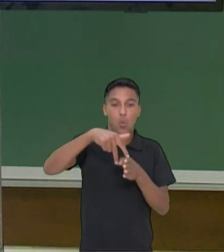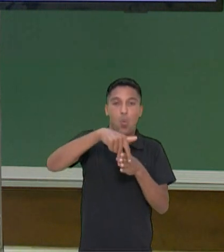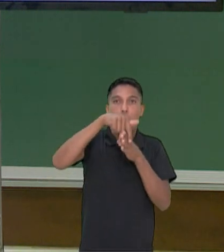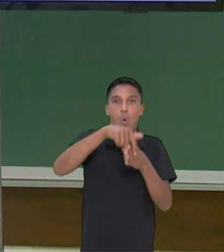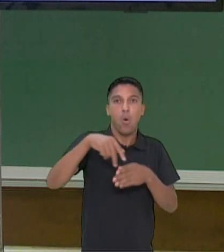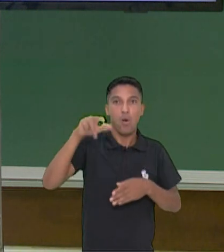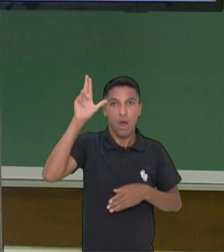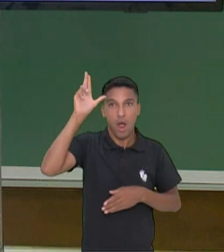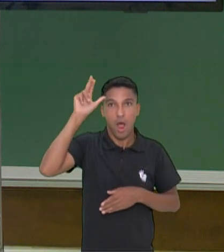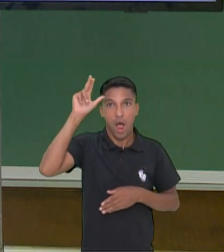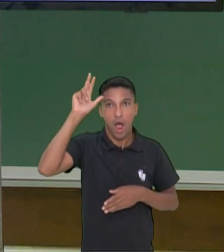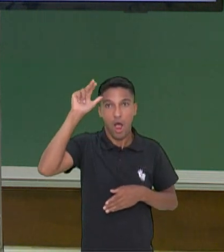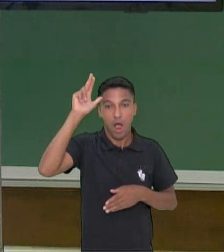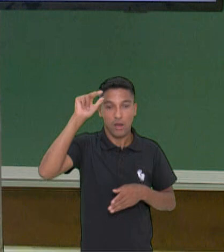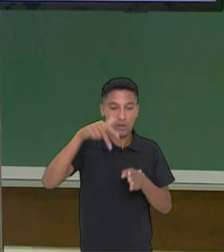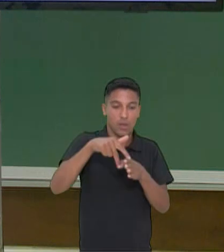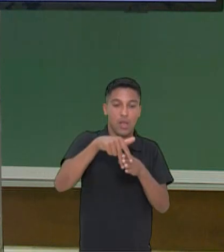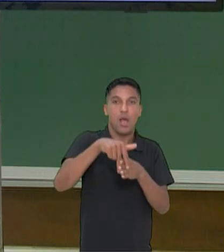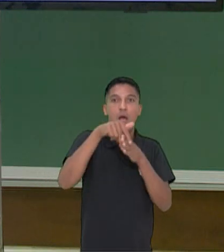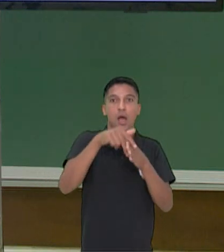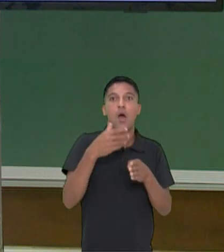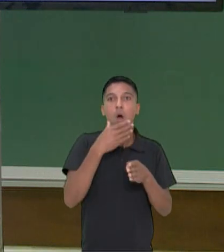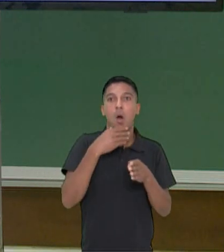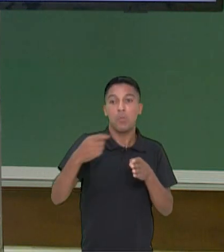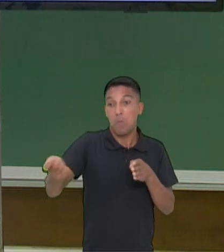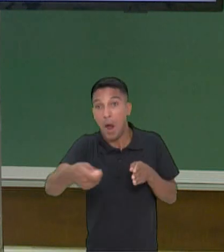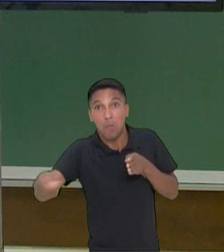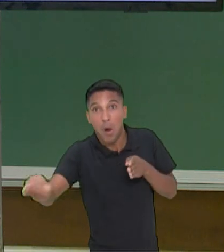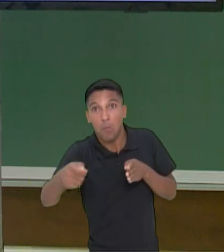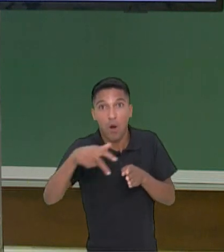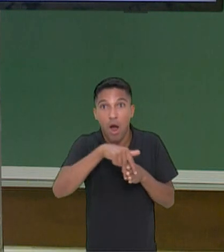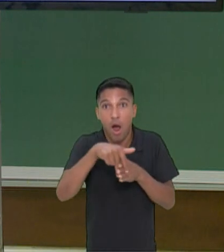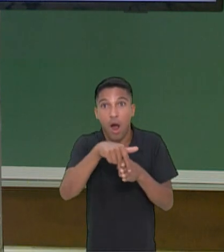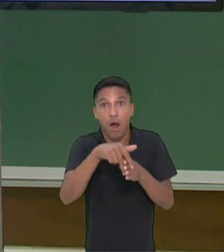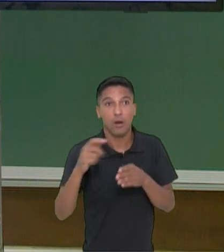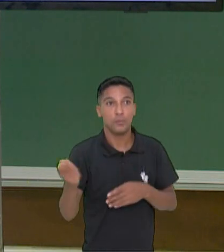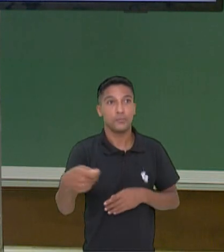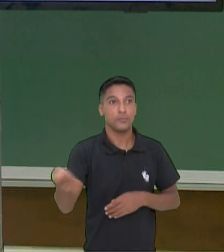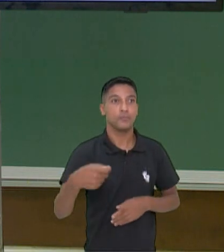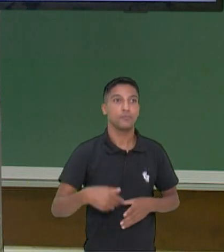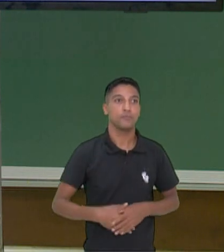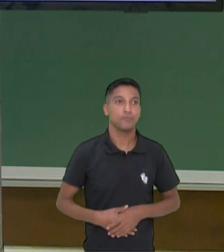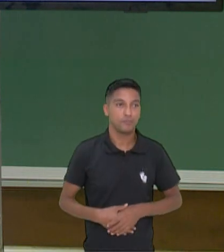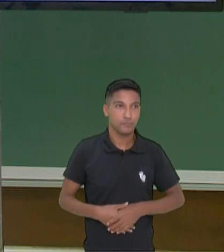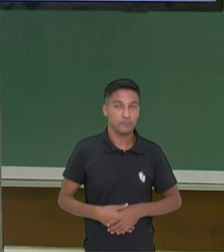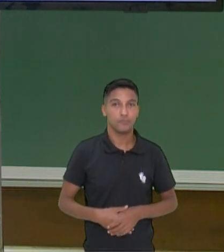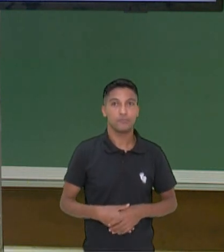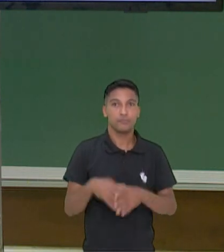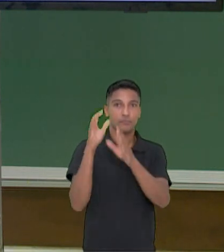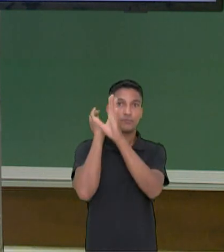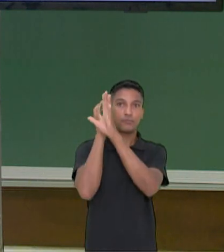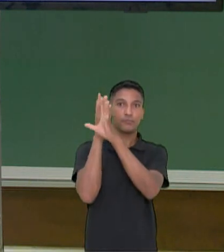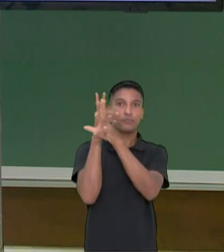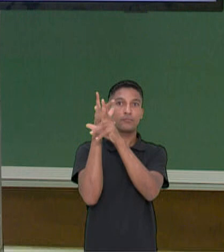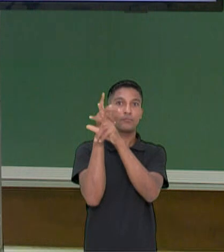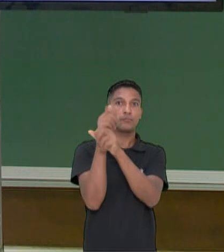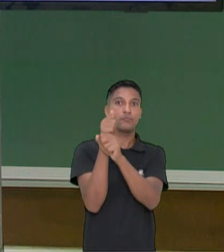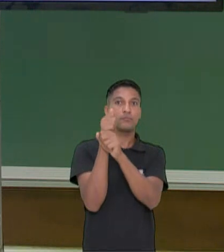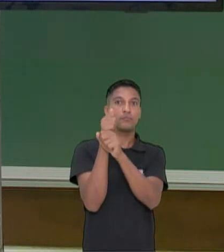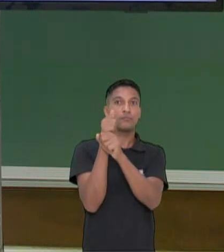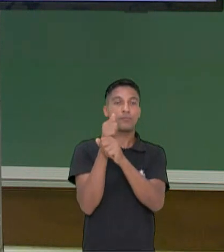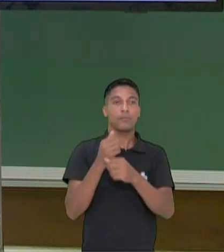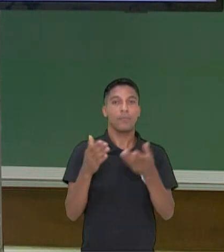melhor né então são as três águas o florete a espada e o Sapo e revisando Então vamos dar